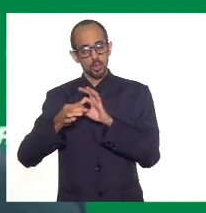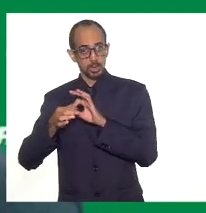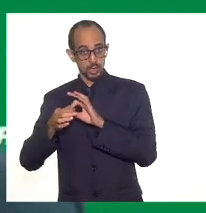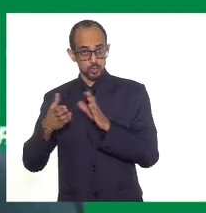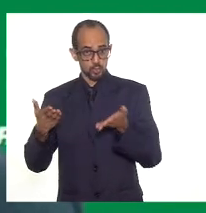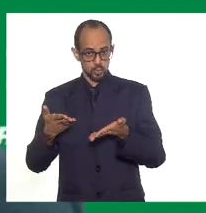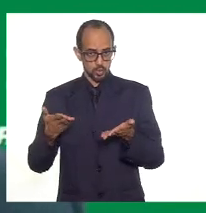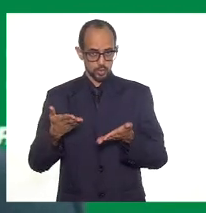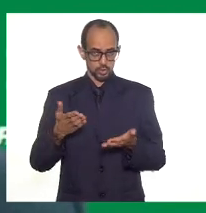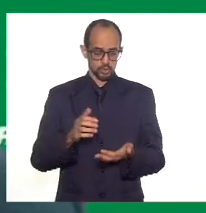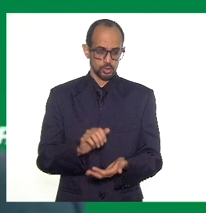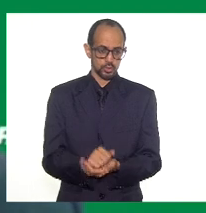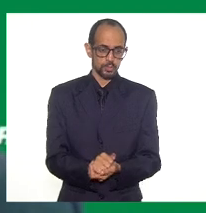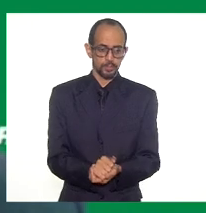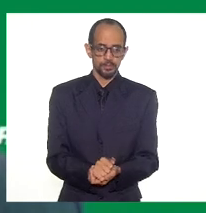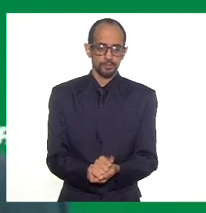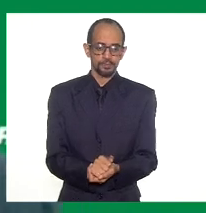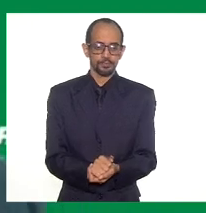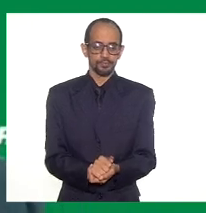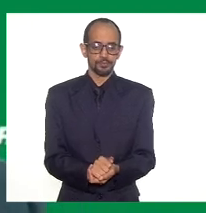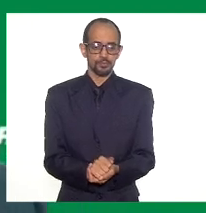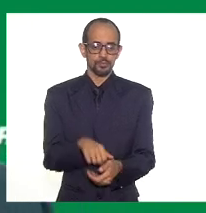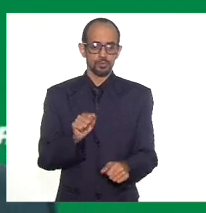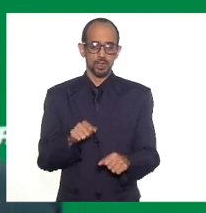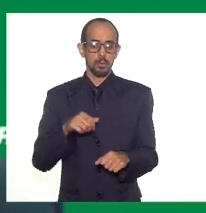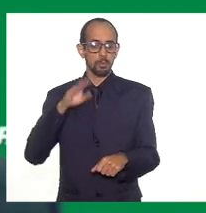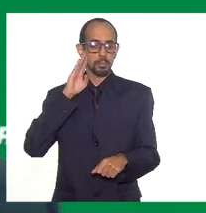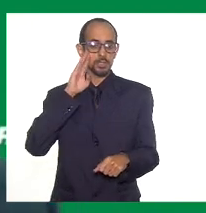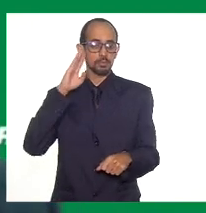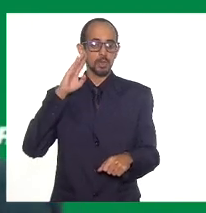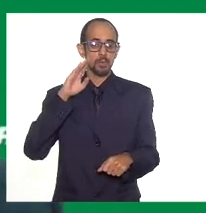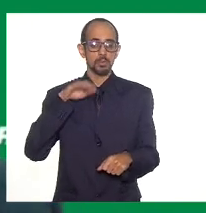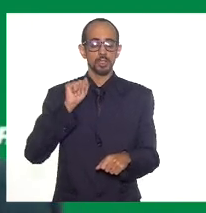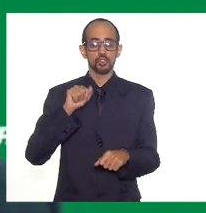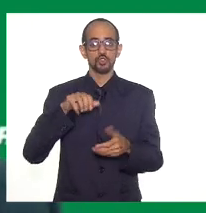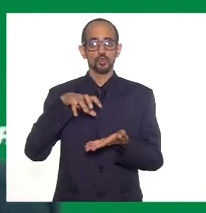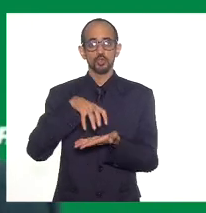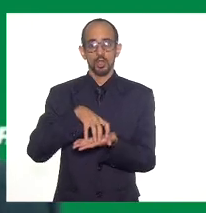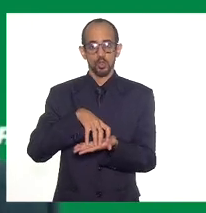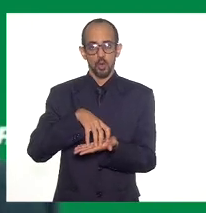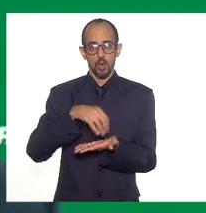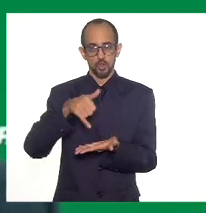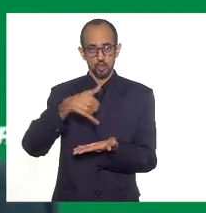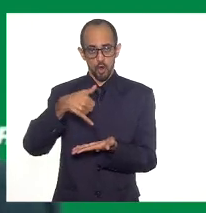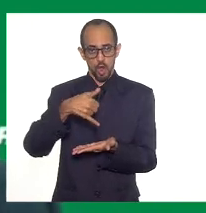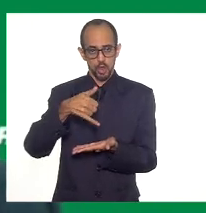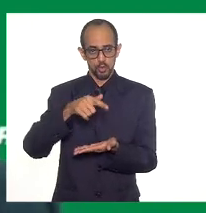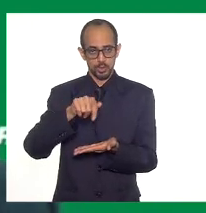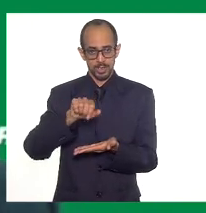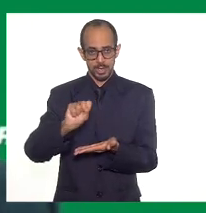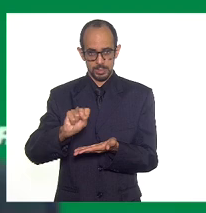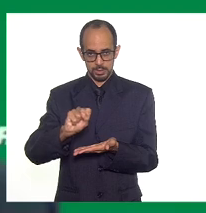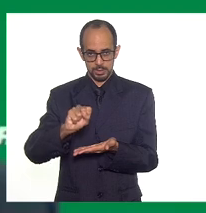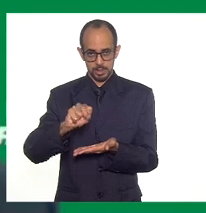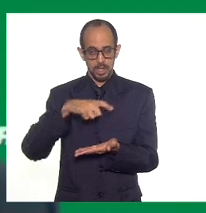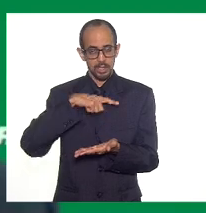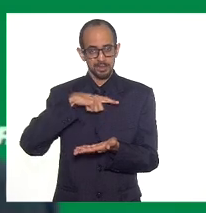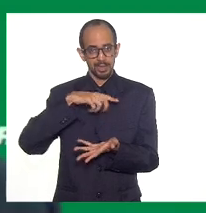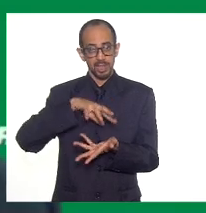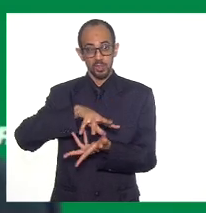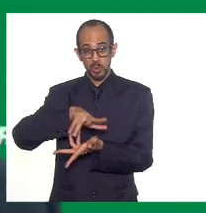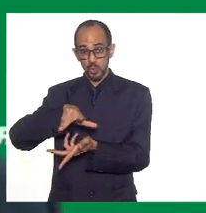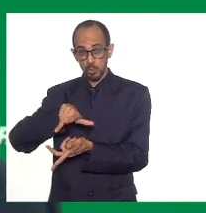né? E esse contexto é de, principalmente que o setor de óleo e gás passa no mundo todo hoje, né, por enormes